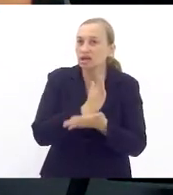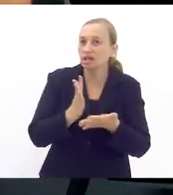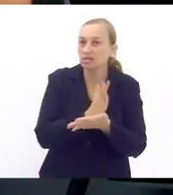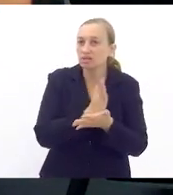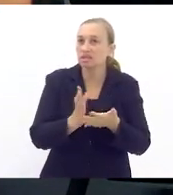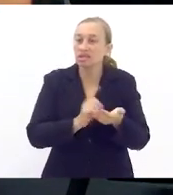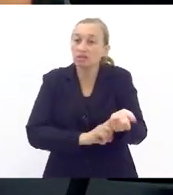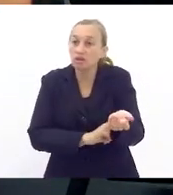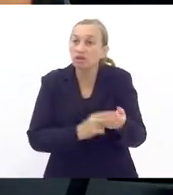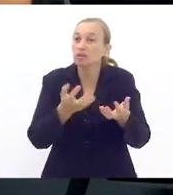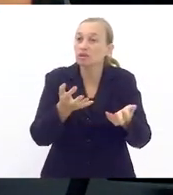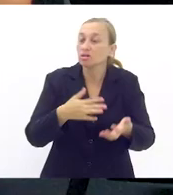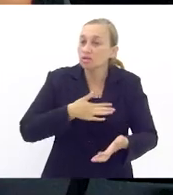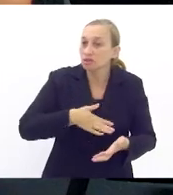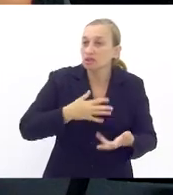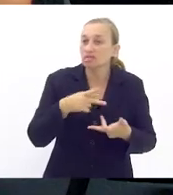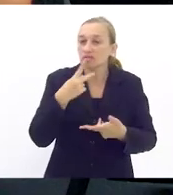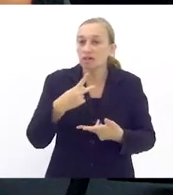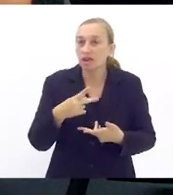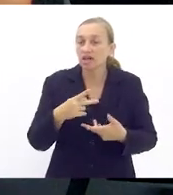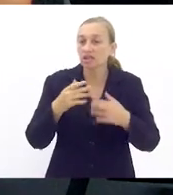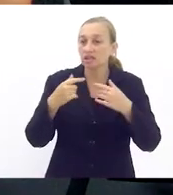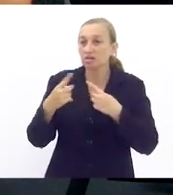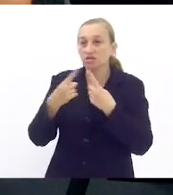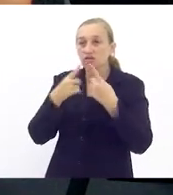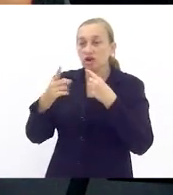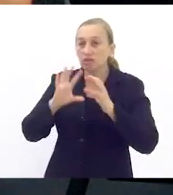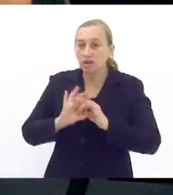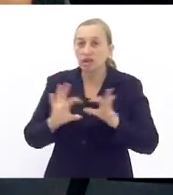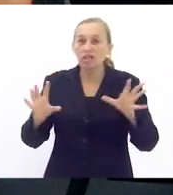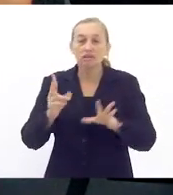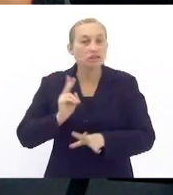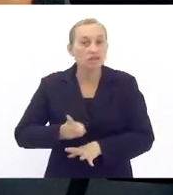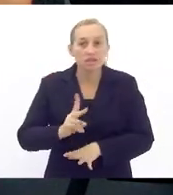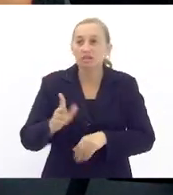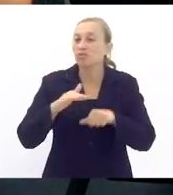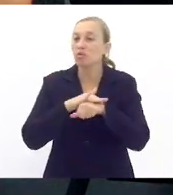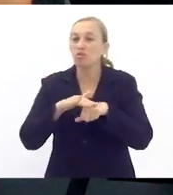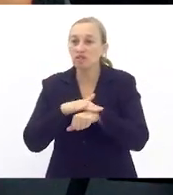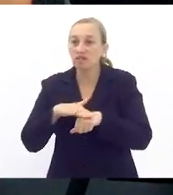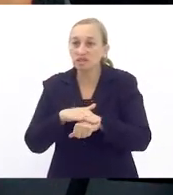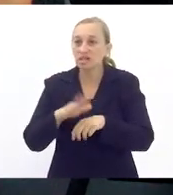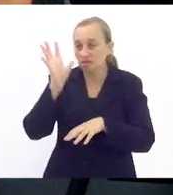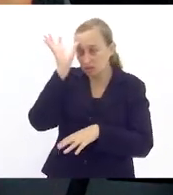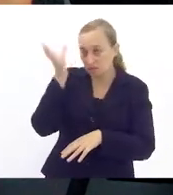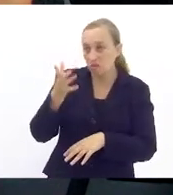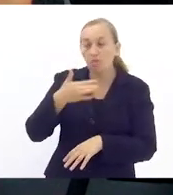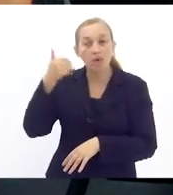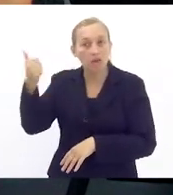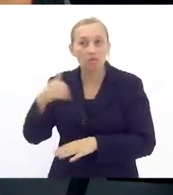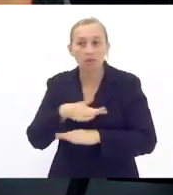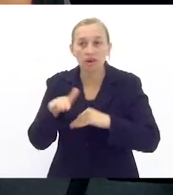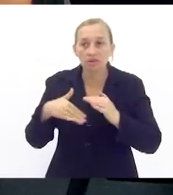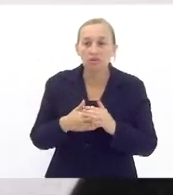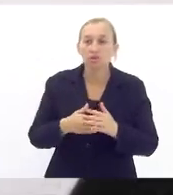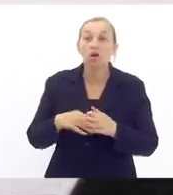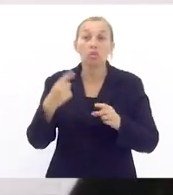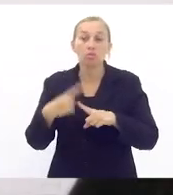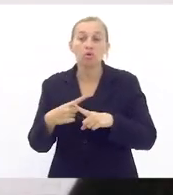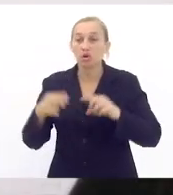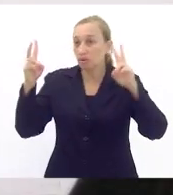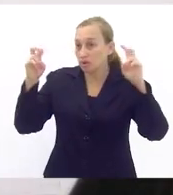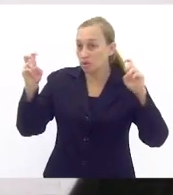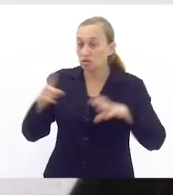nervosa mas eu queria dizer que a gente tá com o diálogo aberto o tempo inteiro conversar e chegar à solução que é melhor para todos porque a questão